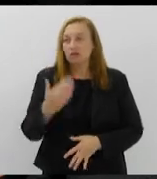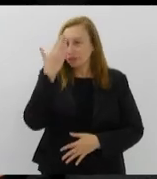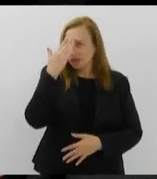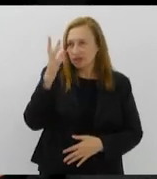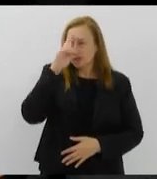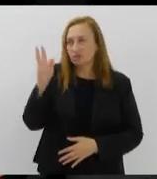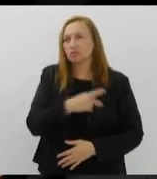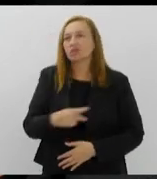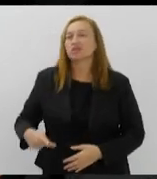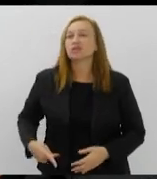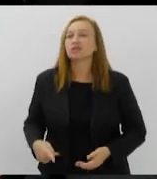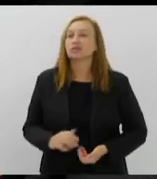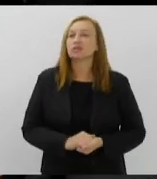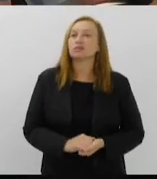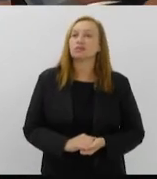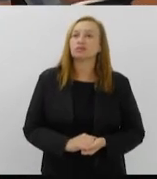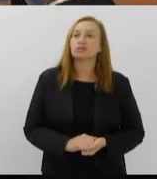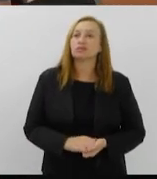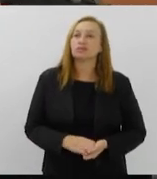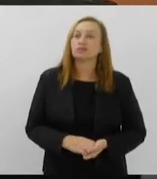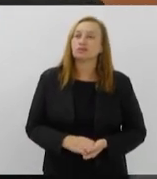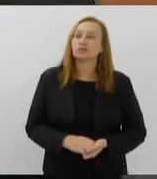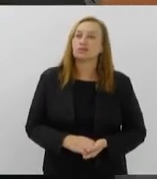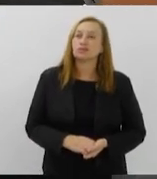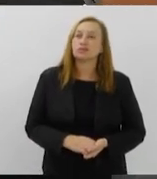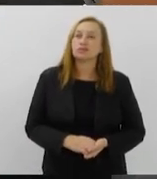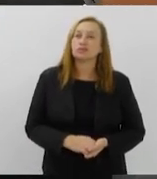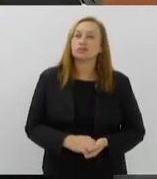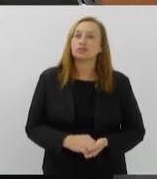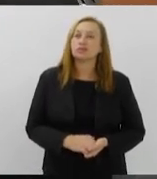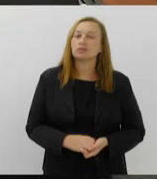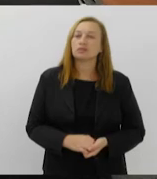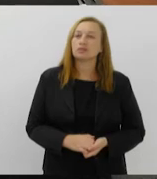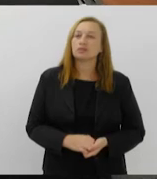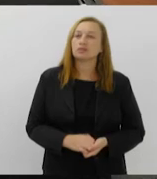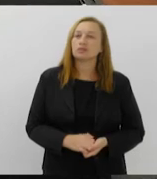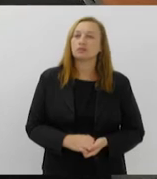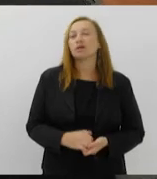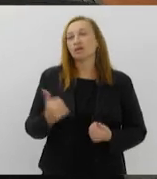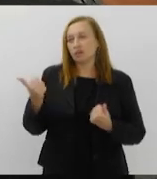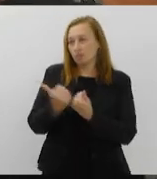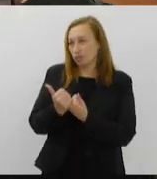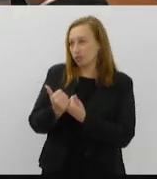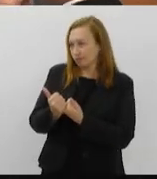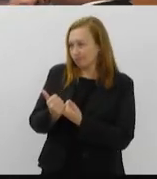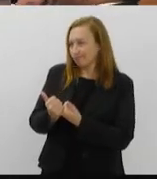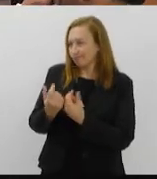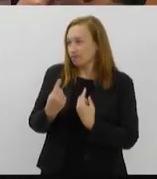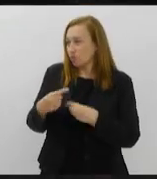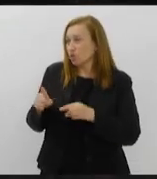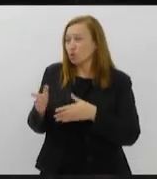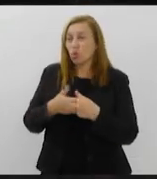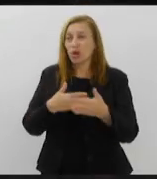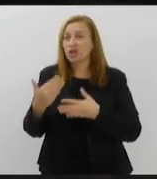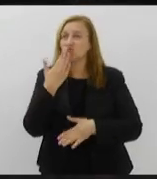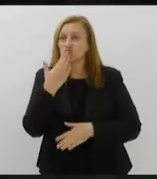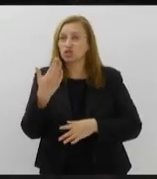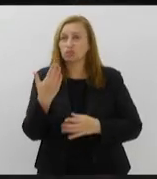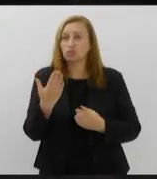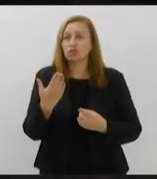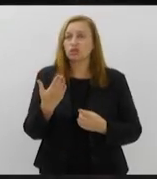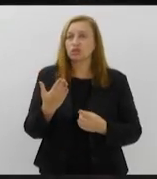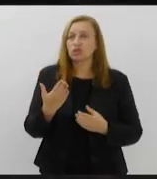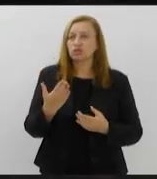tá, senhora presidenta? Pela ordem, presidente. Sabe que pode contar conosco no combate a qualquer tipo de